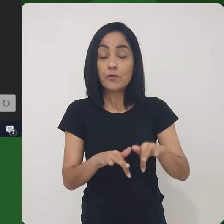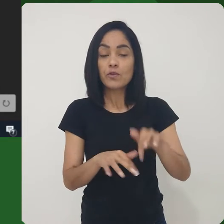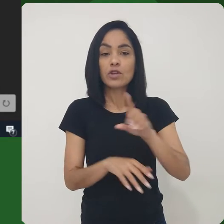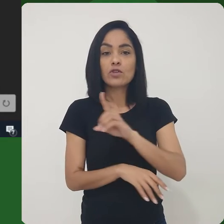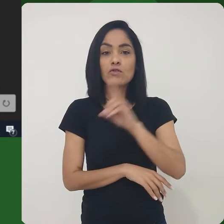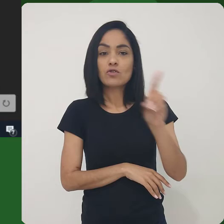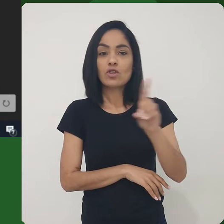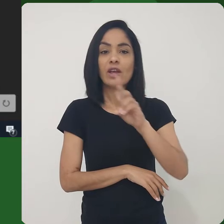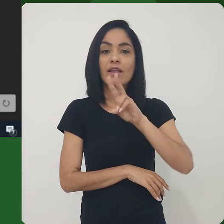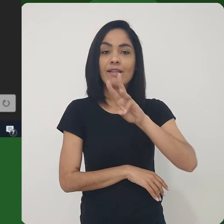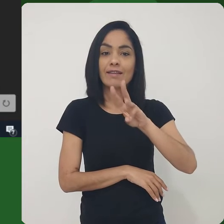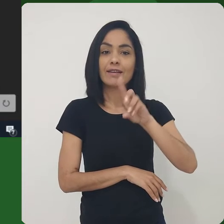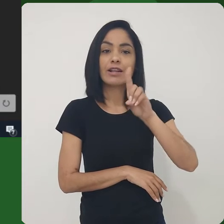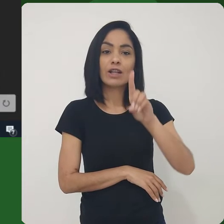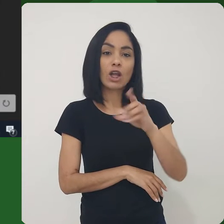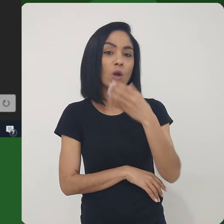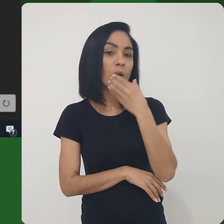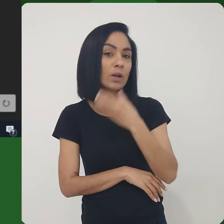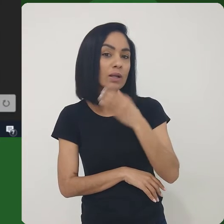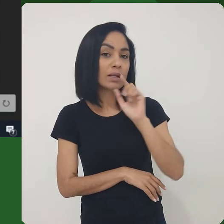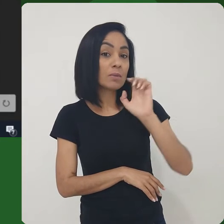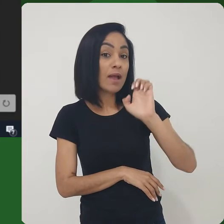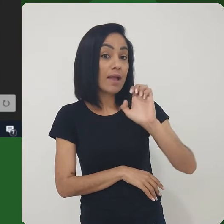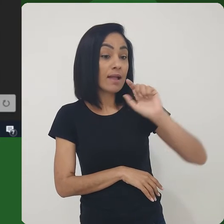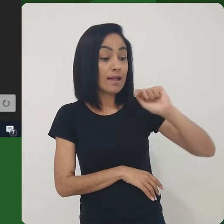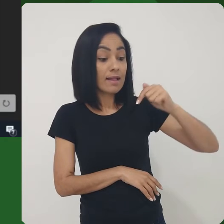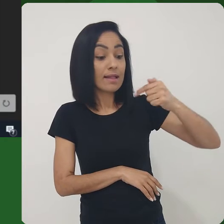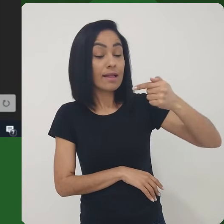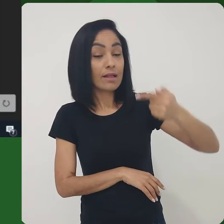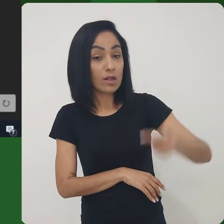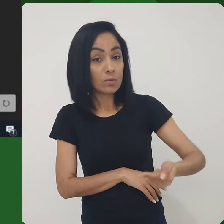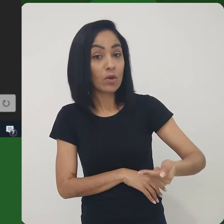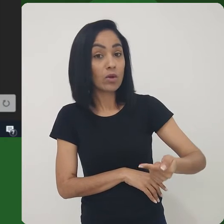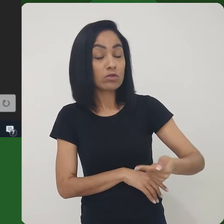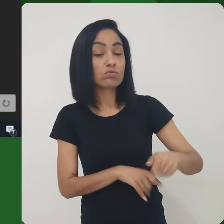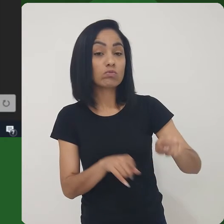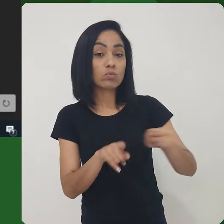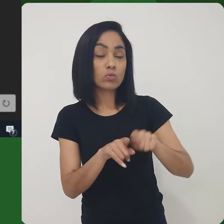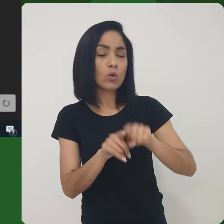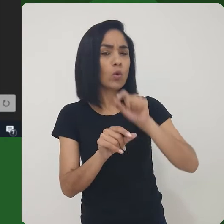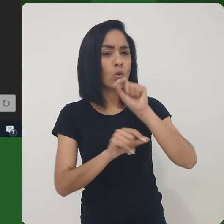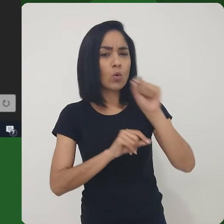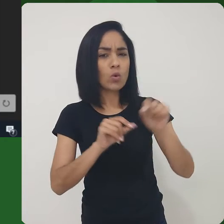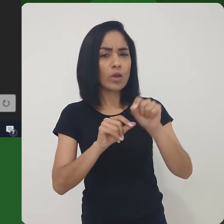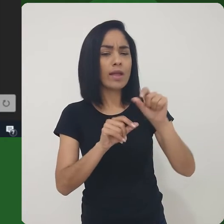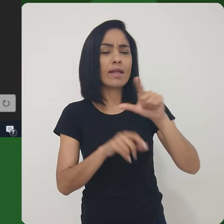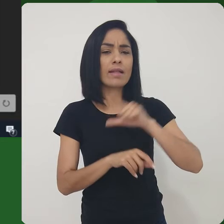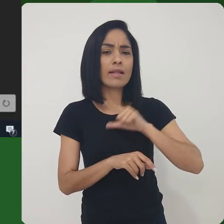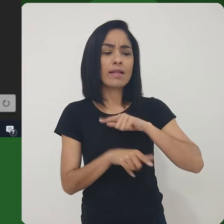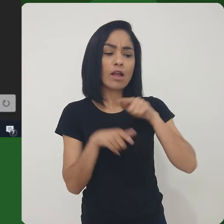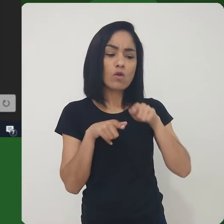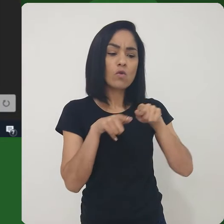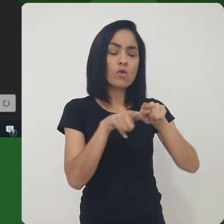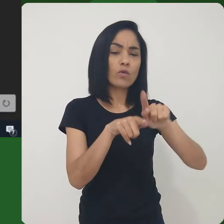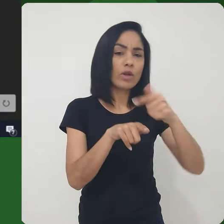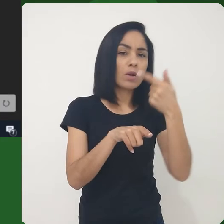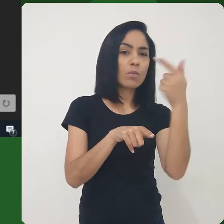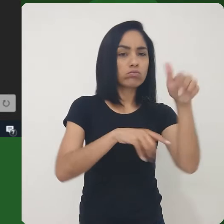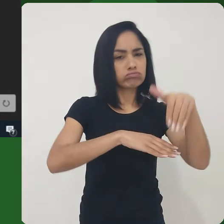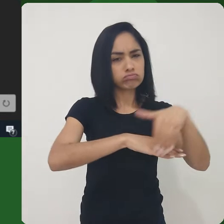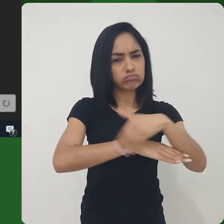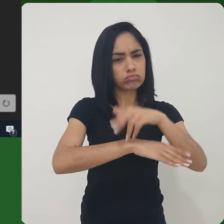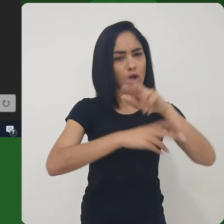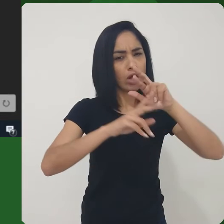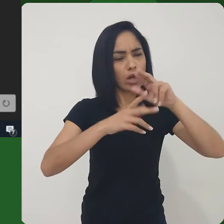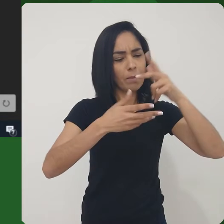encerrado em 31 de dezembro de 2008 e, em seguida, pela extinção das atividades da filial localizada na Avenida